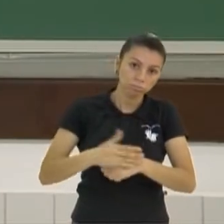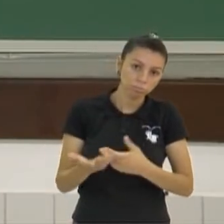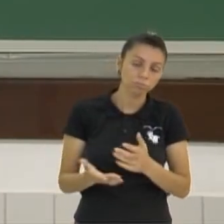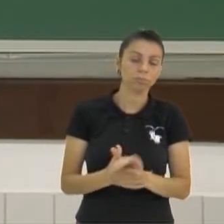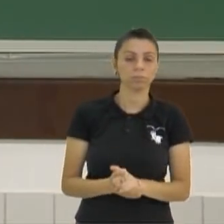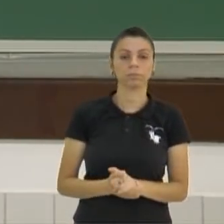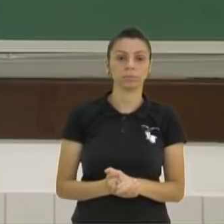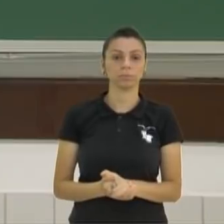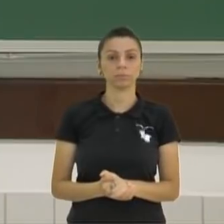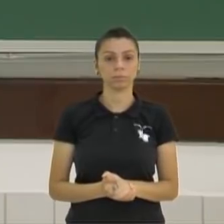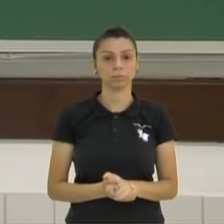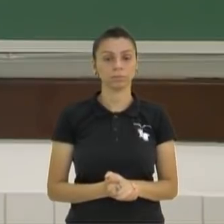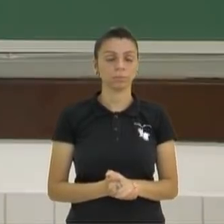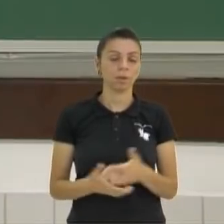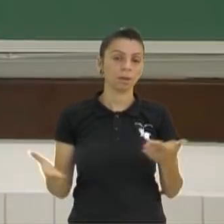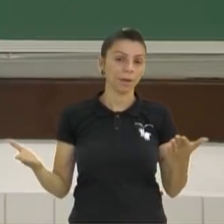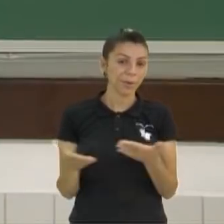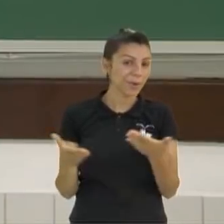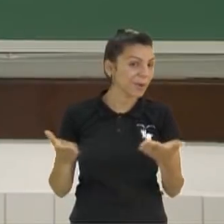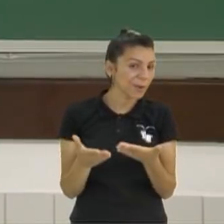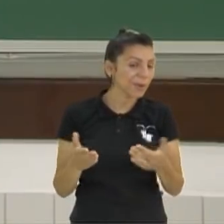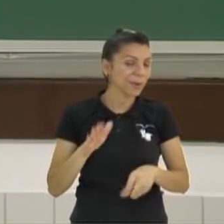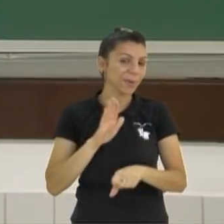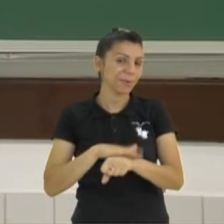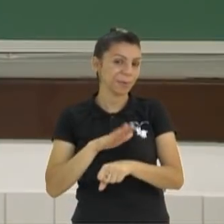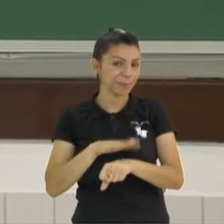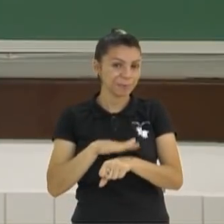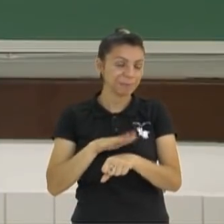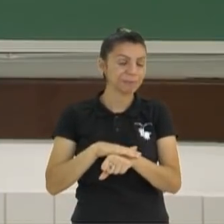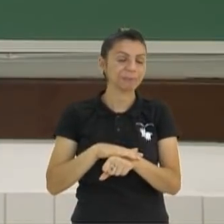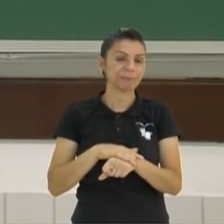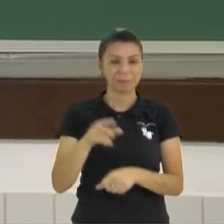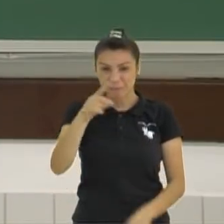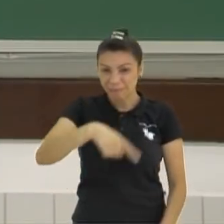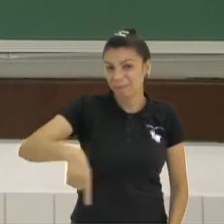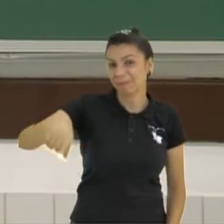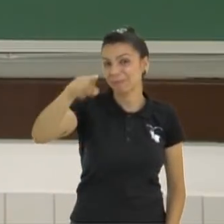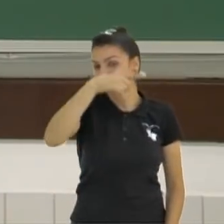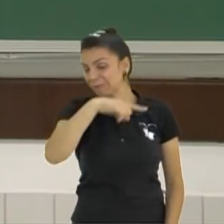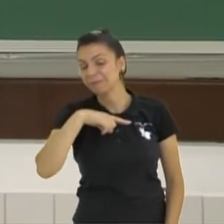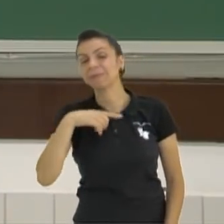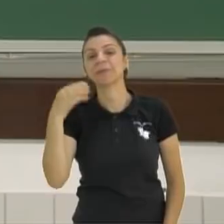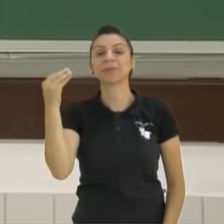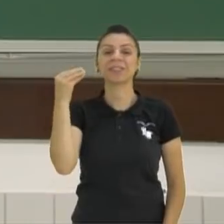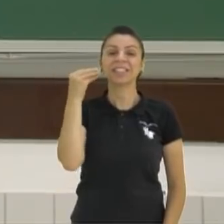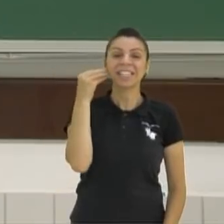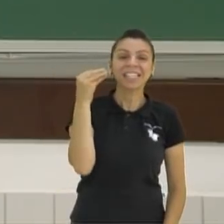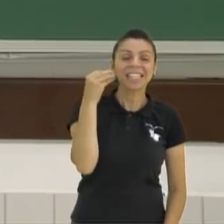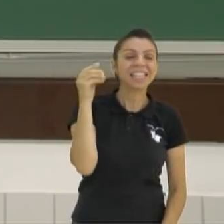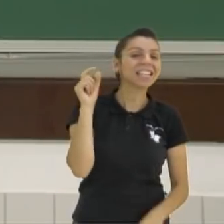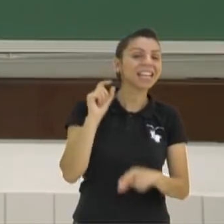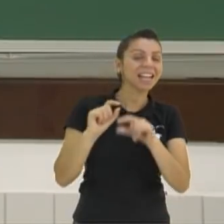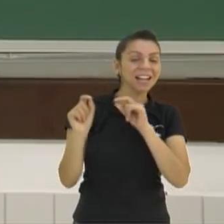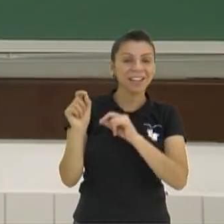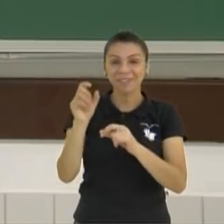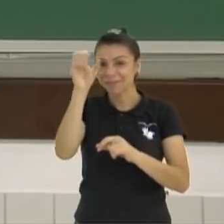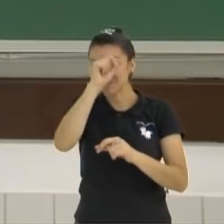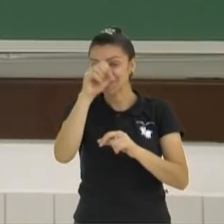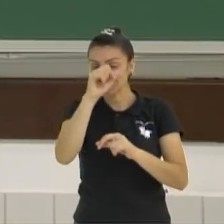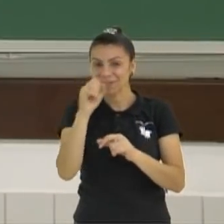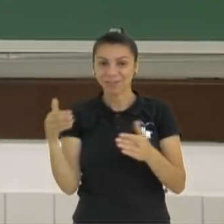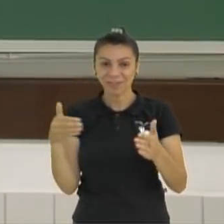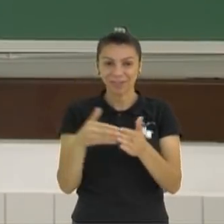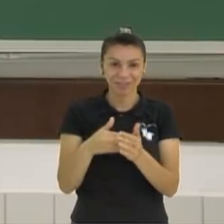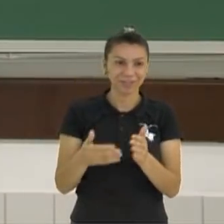para um momento espetacular, um momento onde vocês vão testar o que a gente aprendeu até agora. Vamos fazer